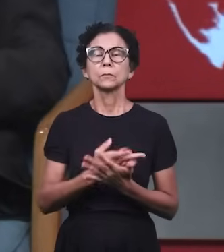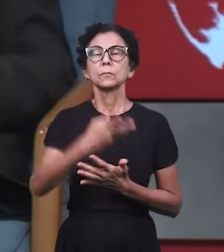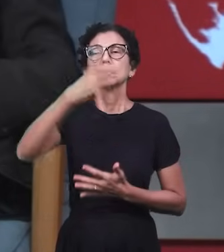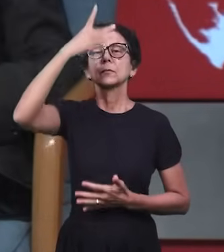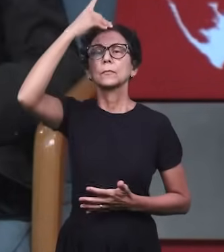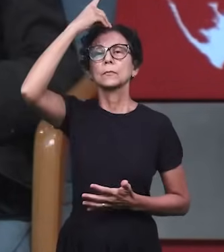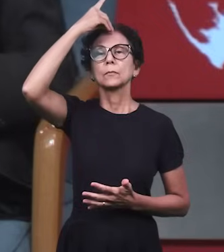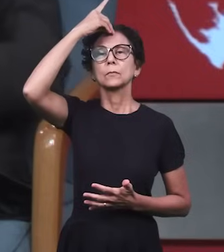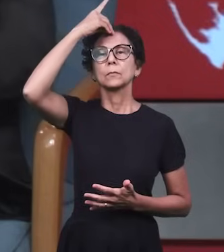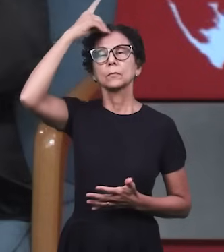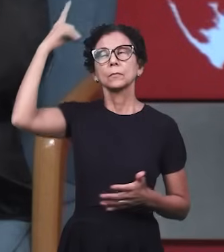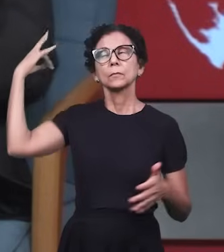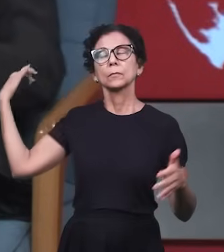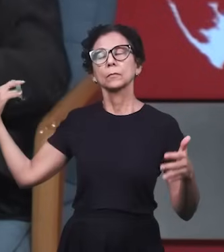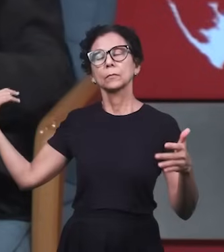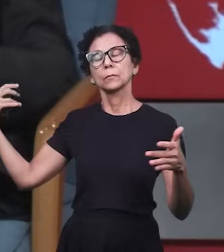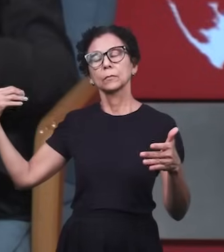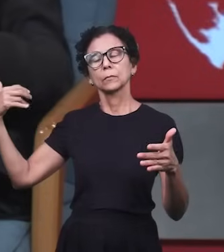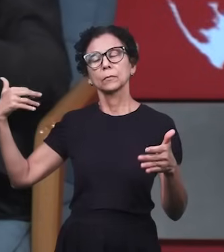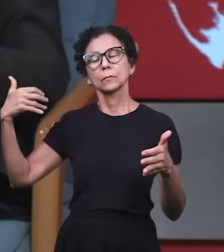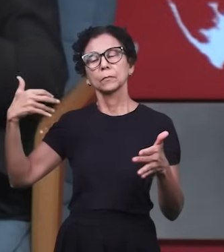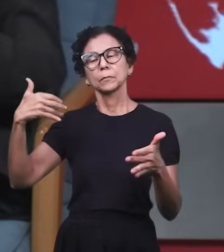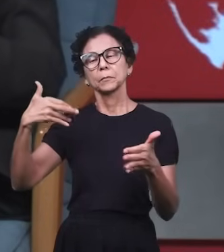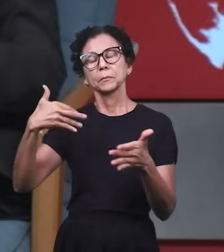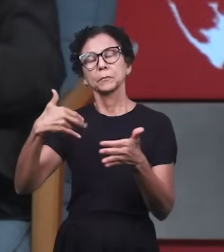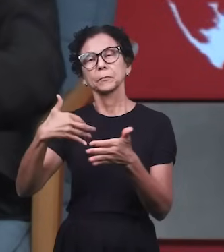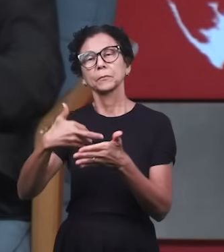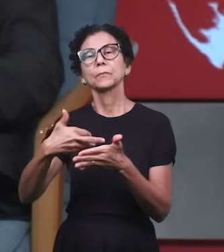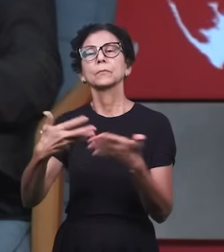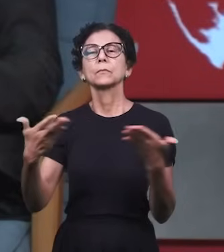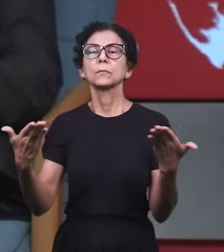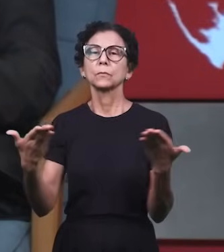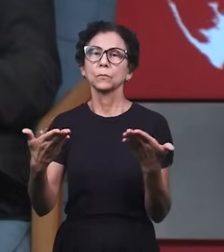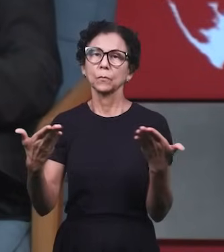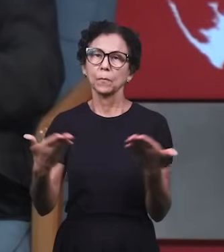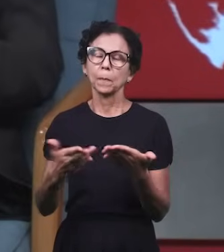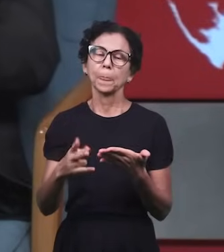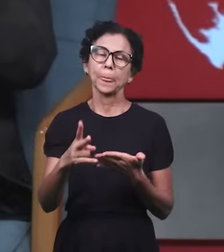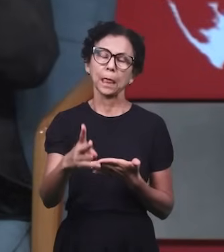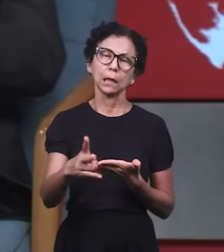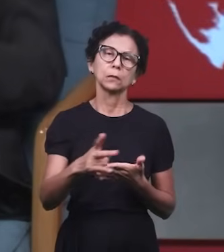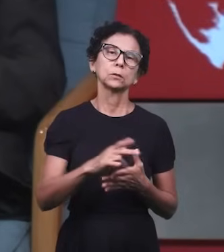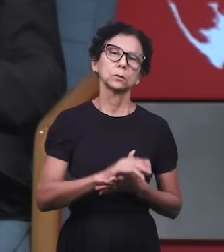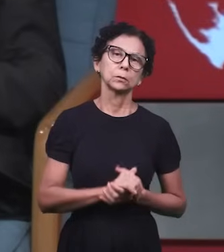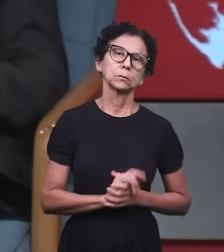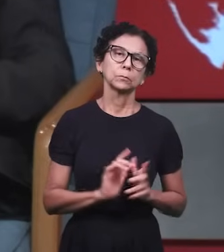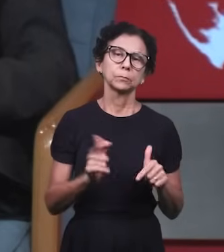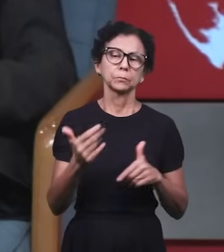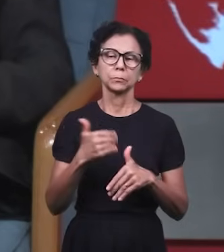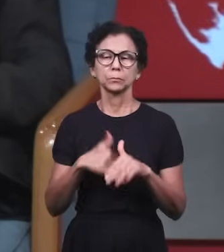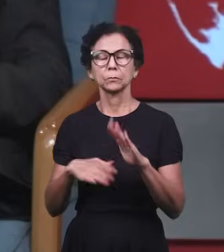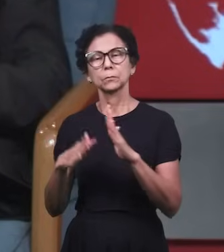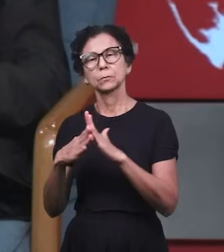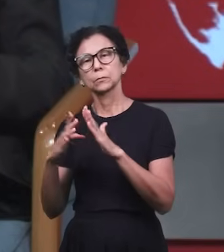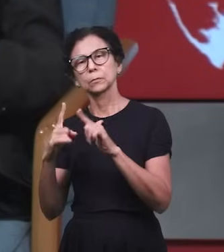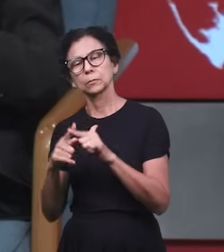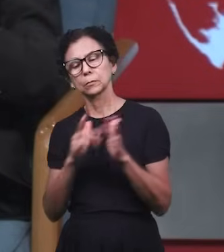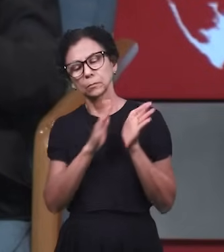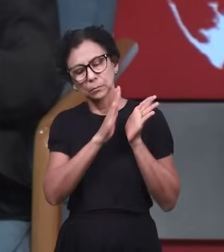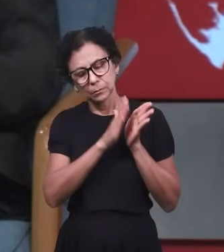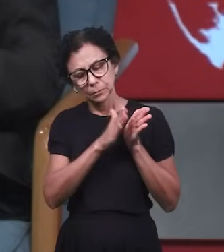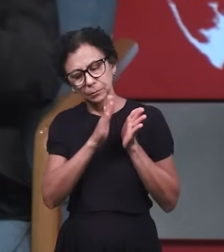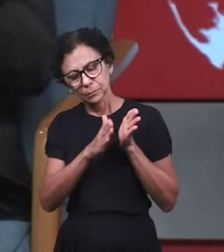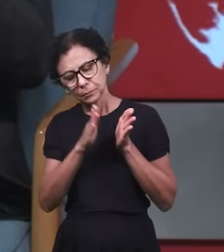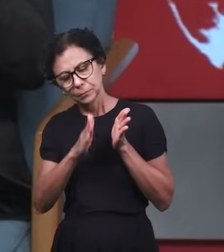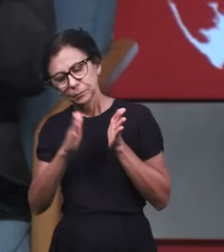ali, eles vêm até os nossos dias, atravessa todo esse período, né, vivendo na vida das igrejas em todas as